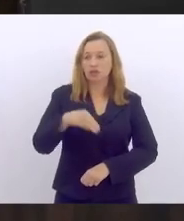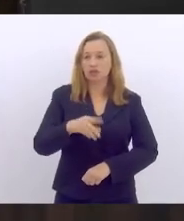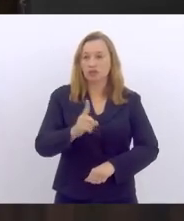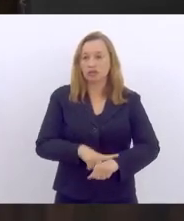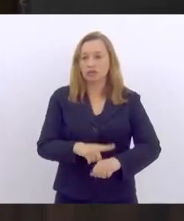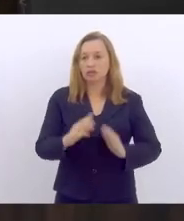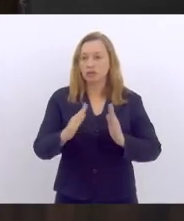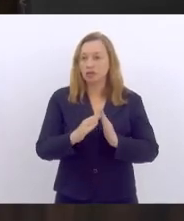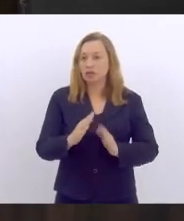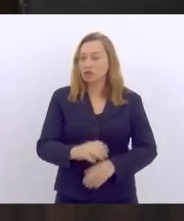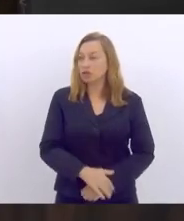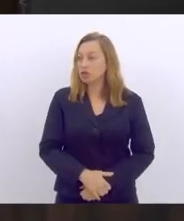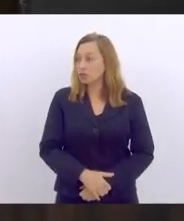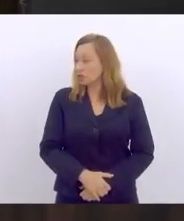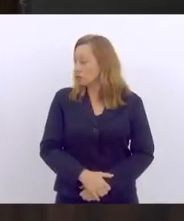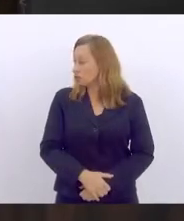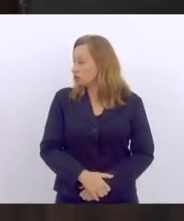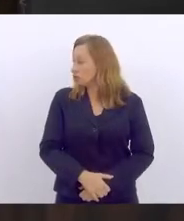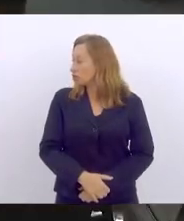no tempo regimental.